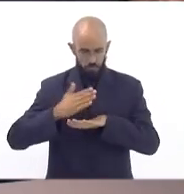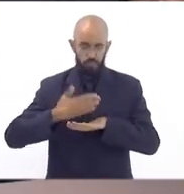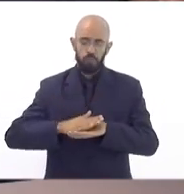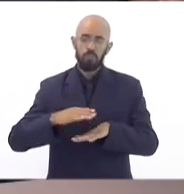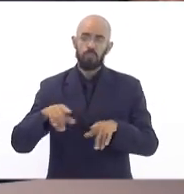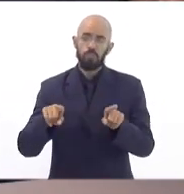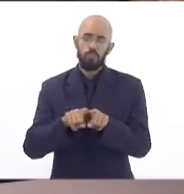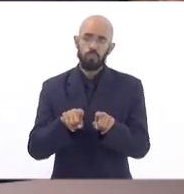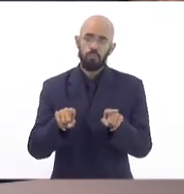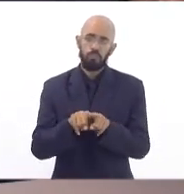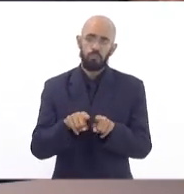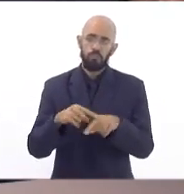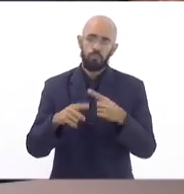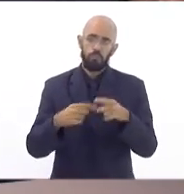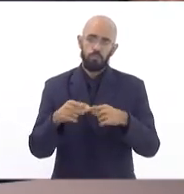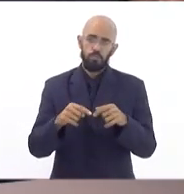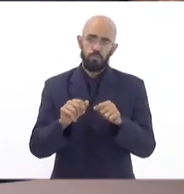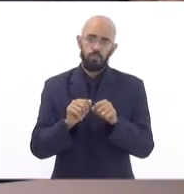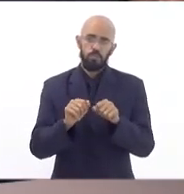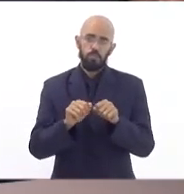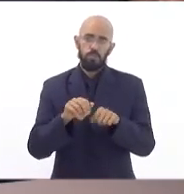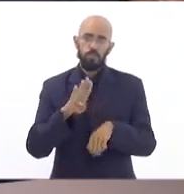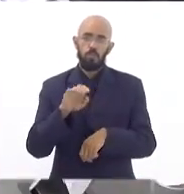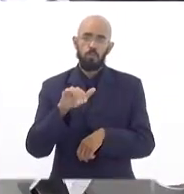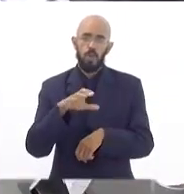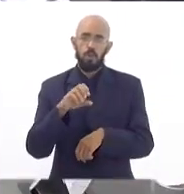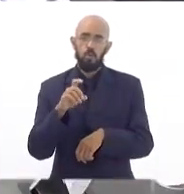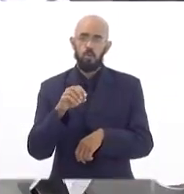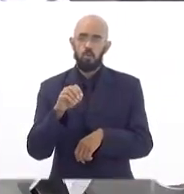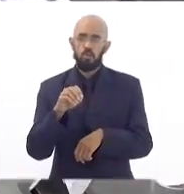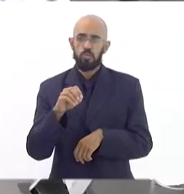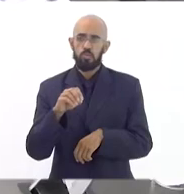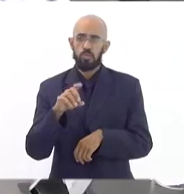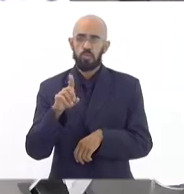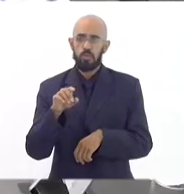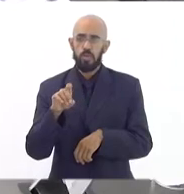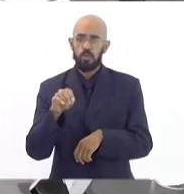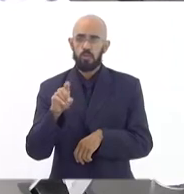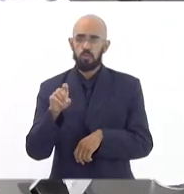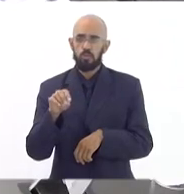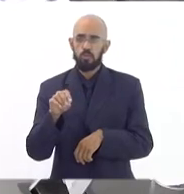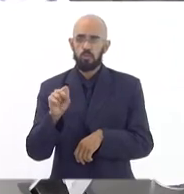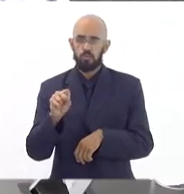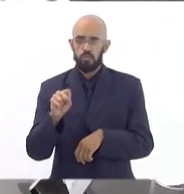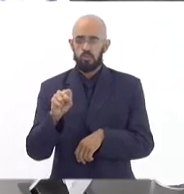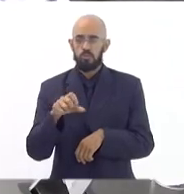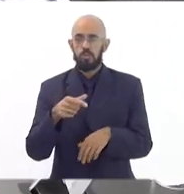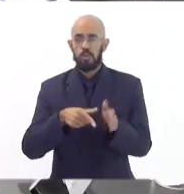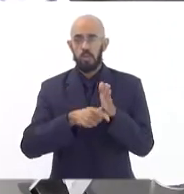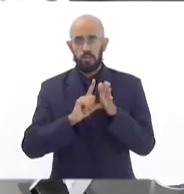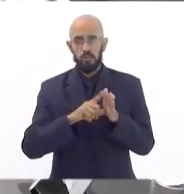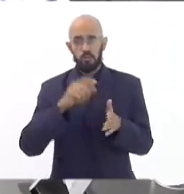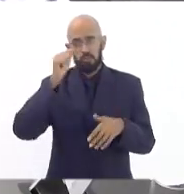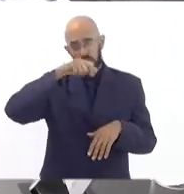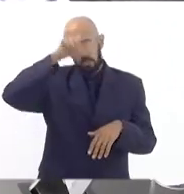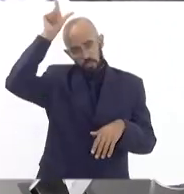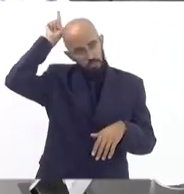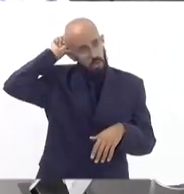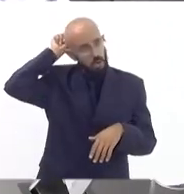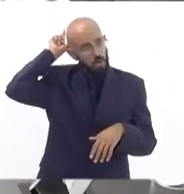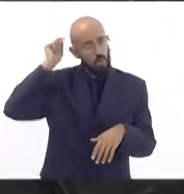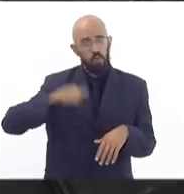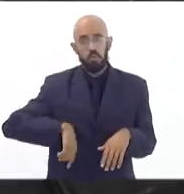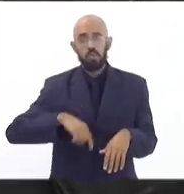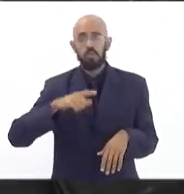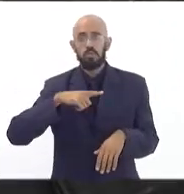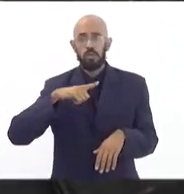depois efetivamente fazer parte de um banco de dados ano antes de passar a palavra áudio para os Paulo tenho que tava o deck Rejane